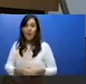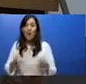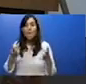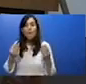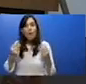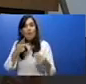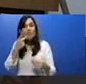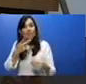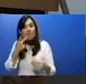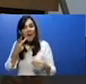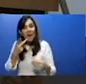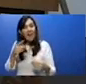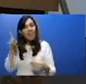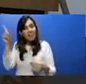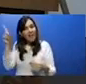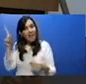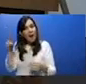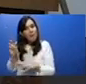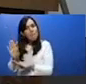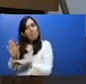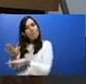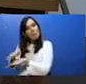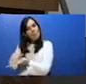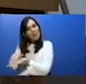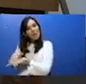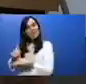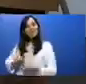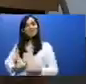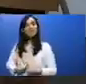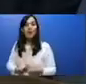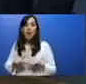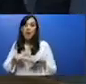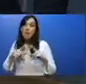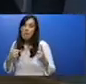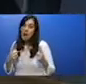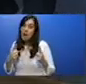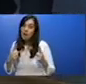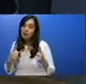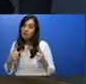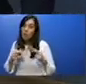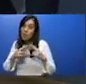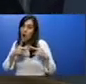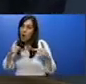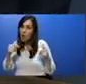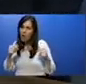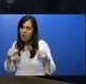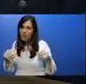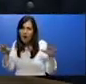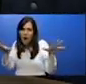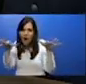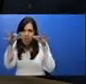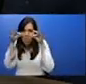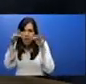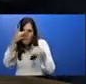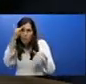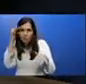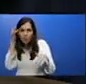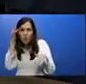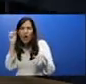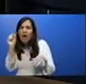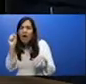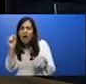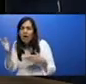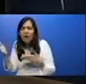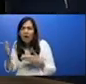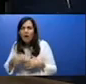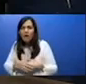fala a respeito de Mona Lisa, mas o que chama muito a atenção das pessoas é o que